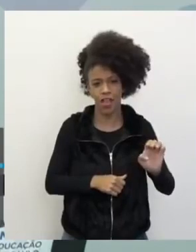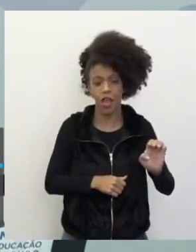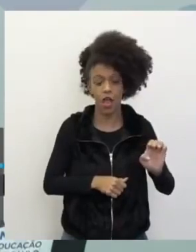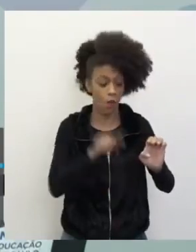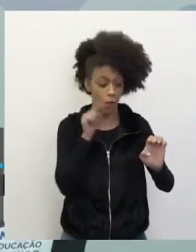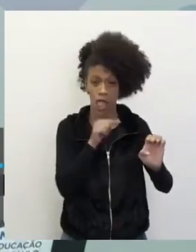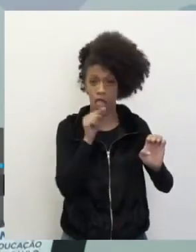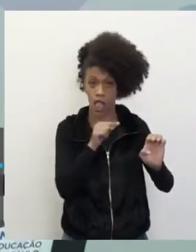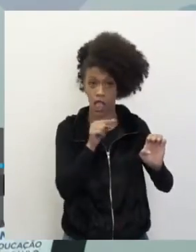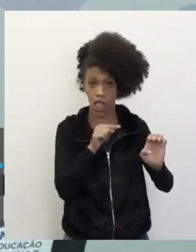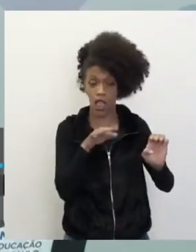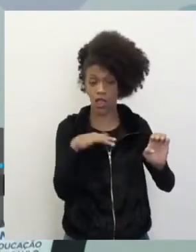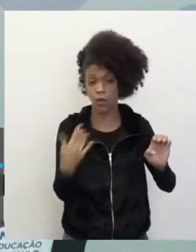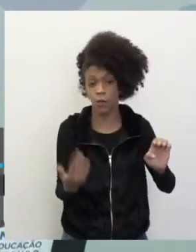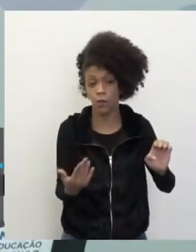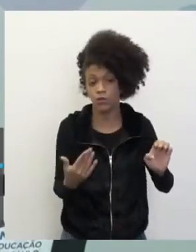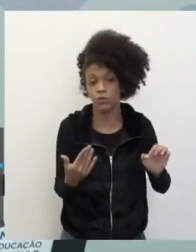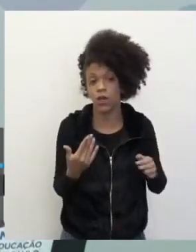e enquanto